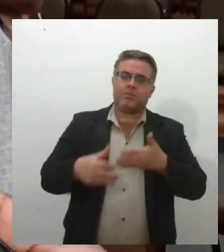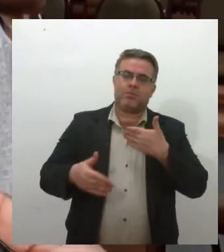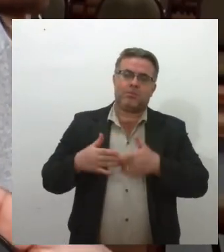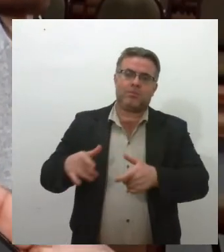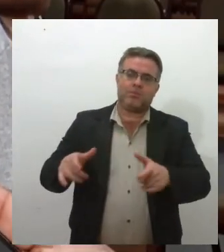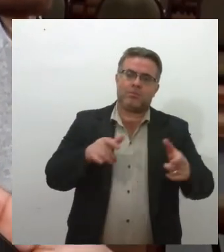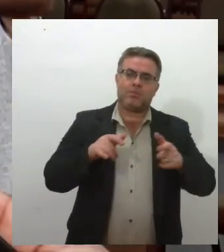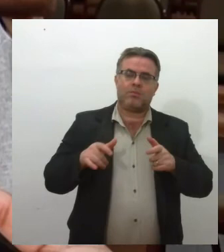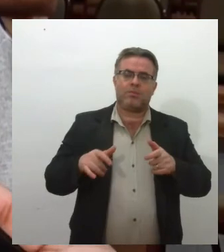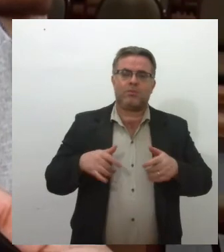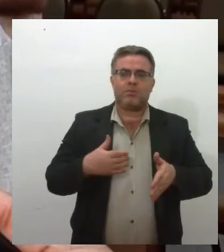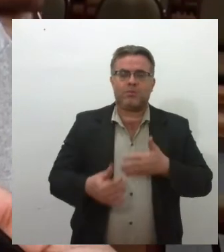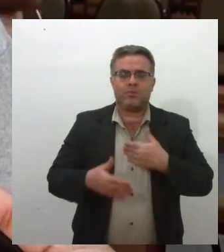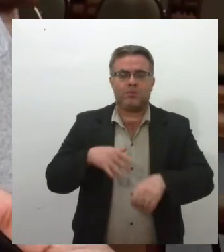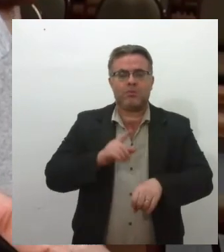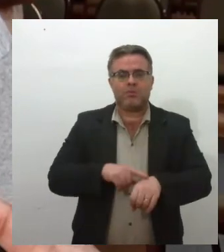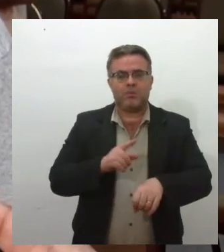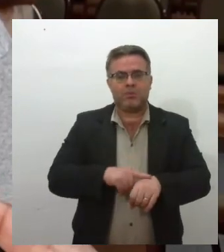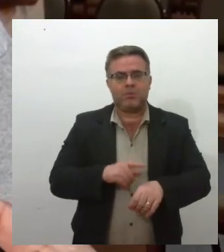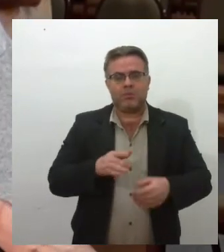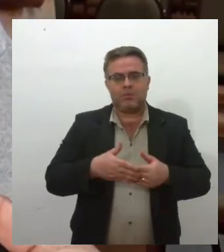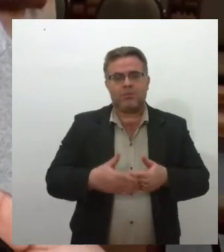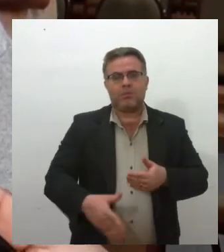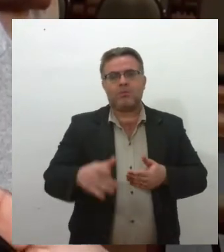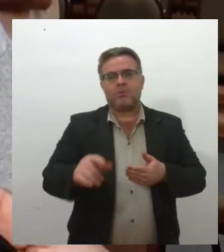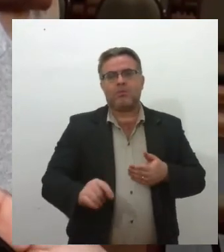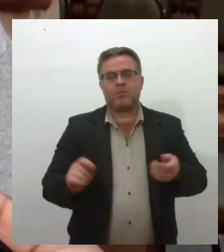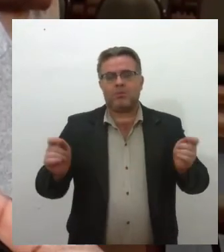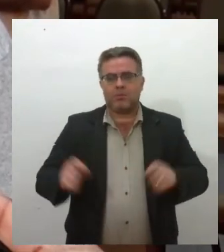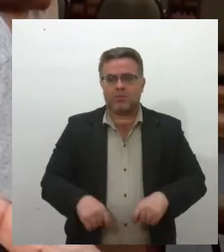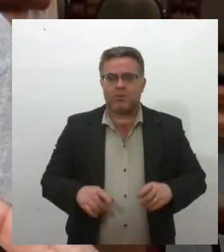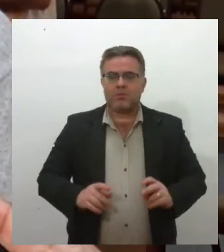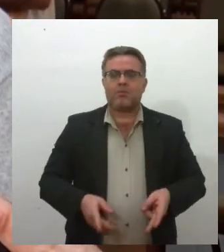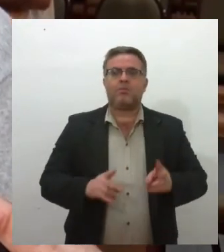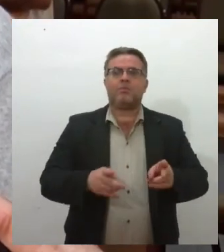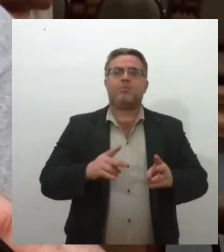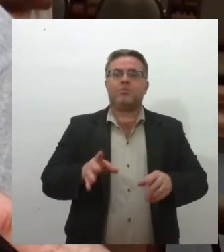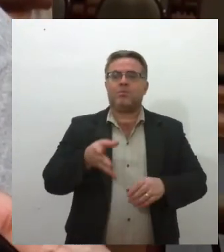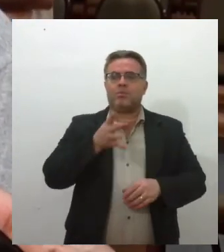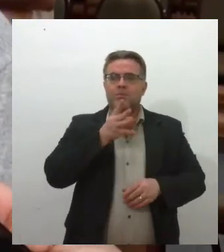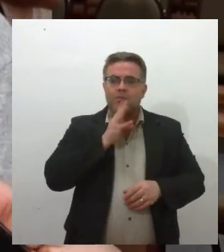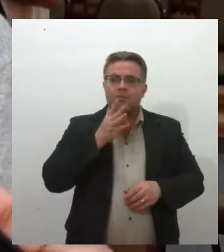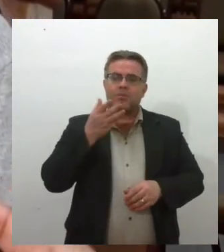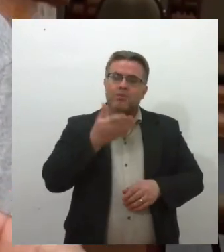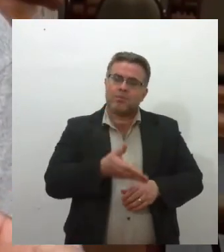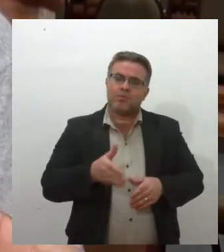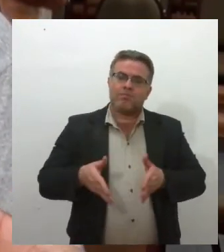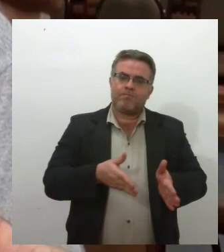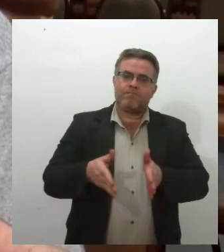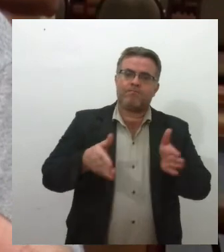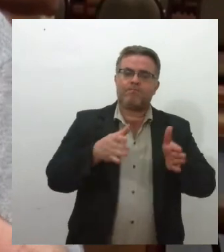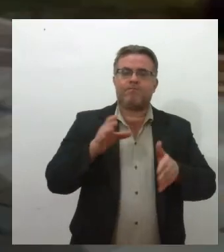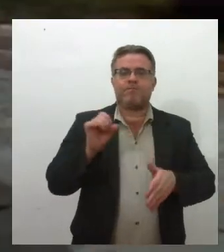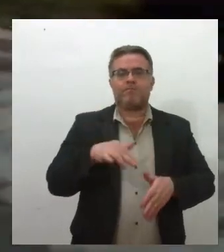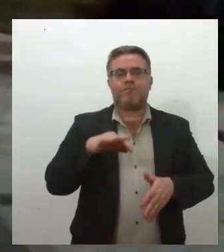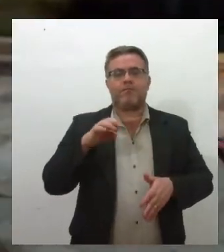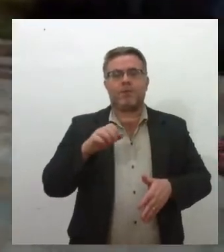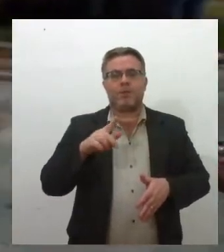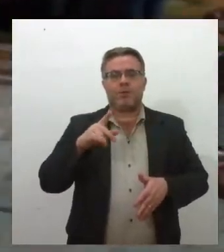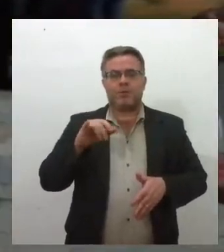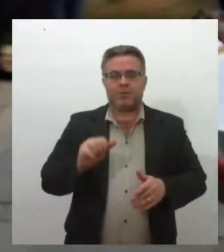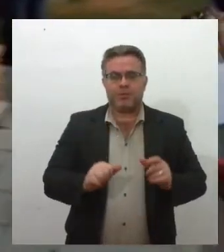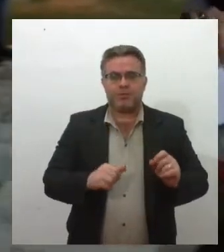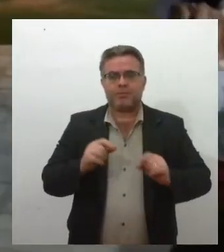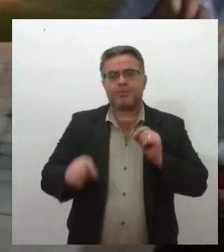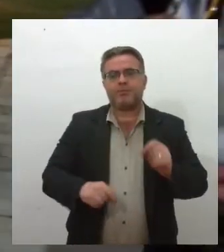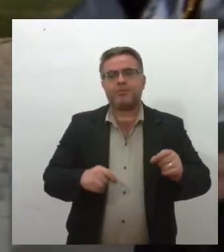mundo, em qualquer época, a partir de agora possam também conhecer os caminhos de Santa Dulce dos Pobres. Finalizando